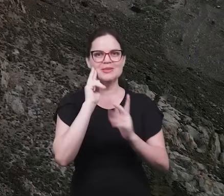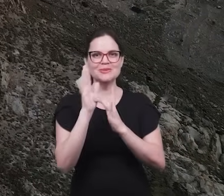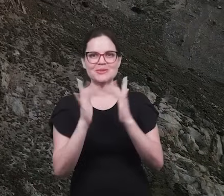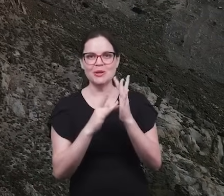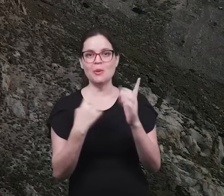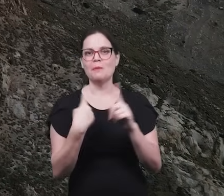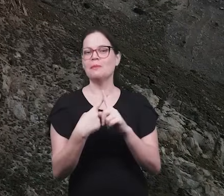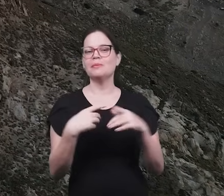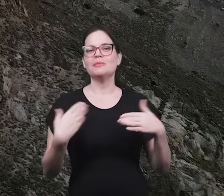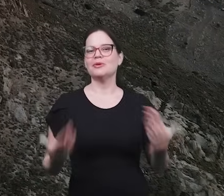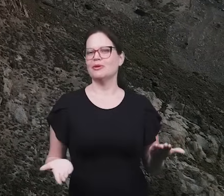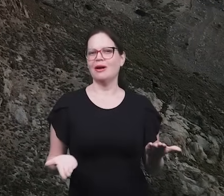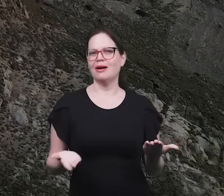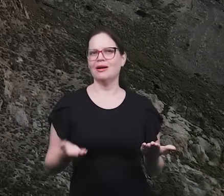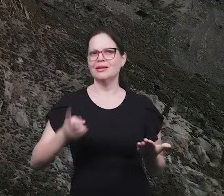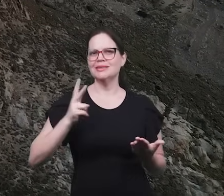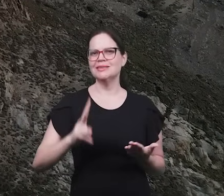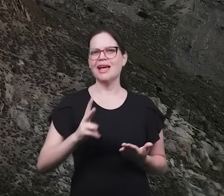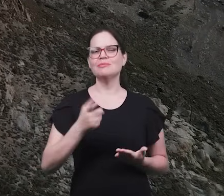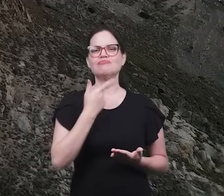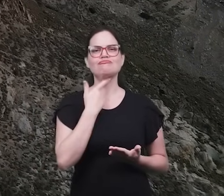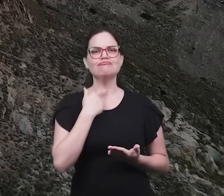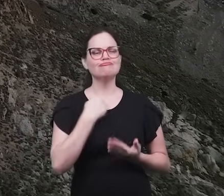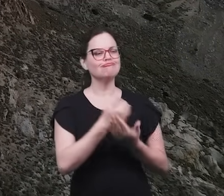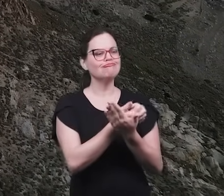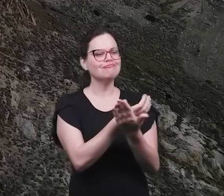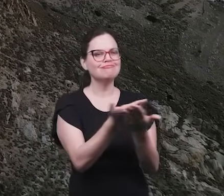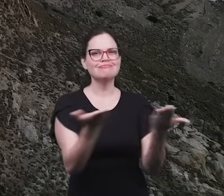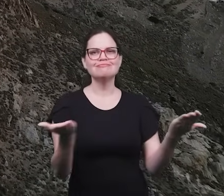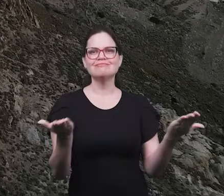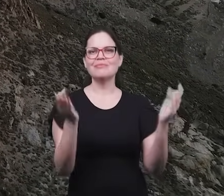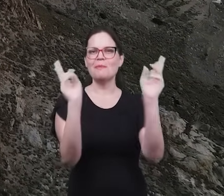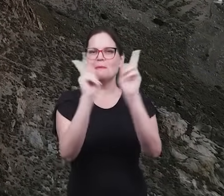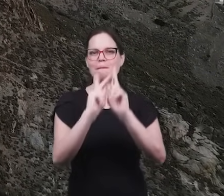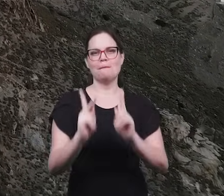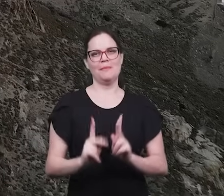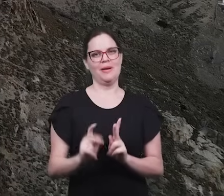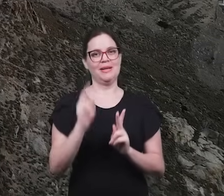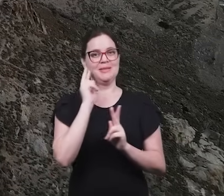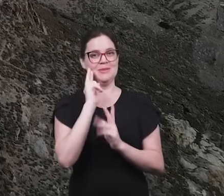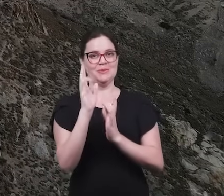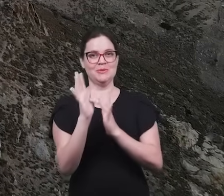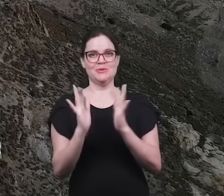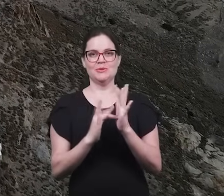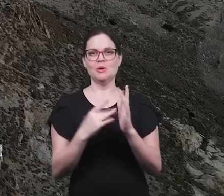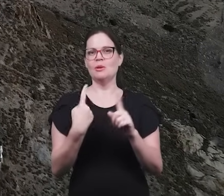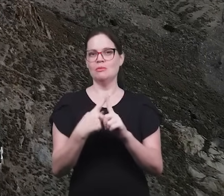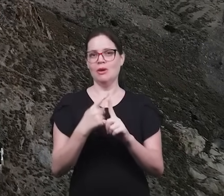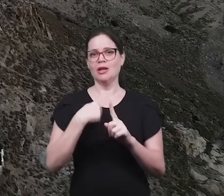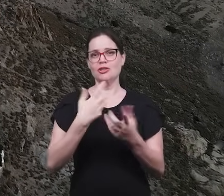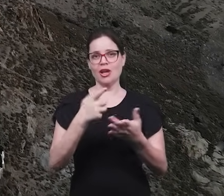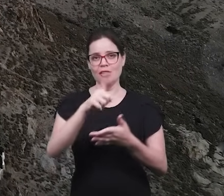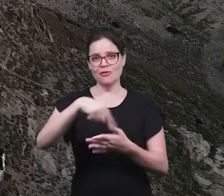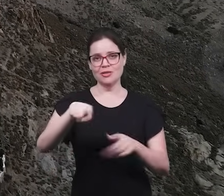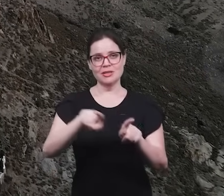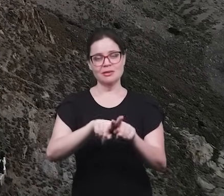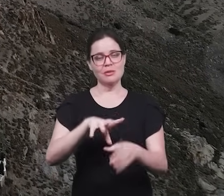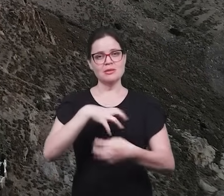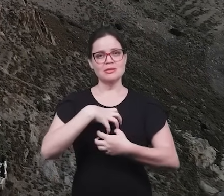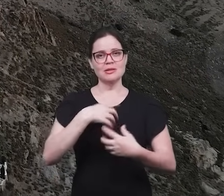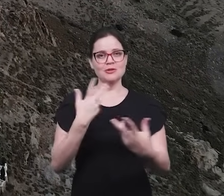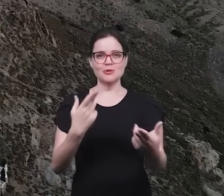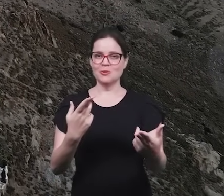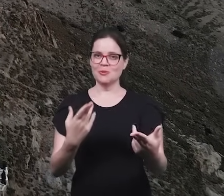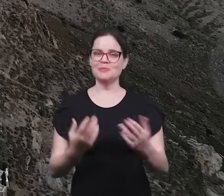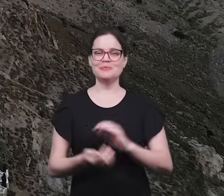nessa abordagem que a gente faz, nesse desejo, nessa saudação que nós fazemos com a paz do Senhor, porque é isso que nós desejamos para